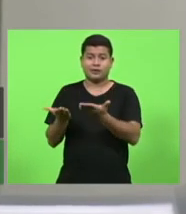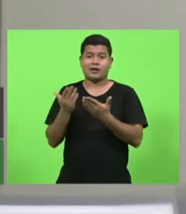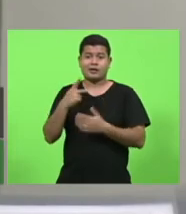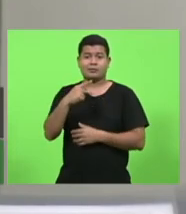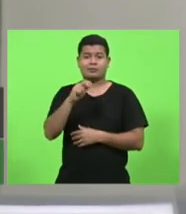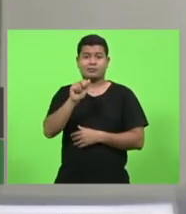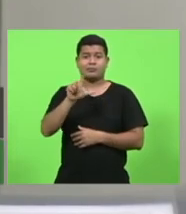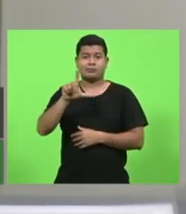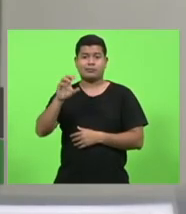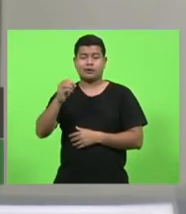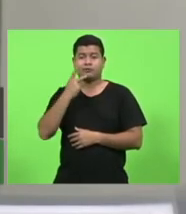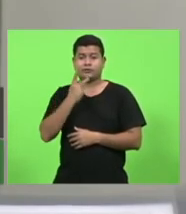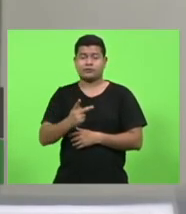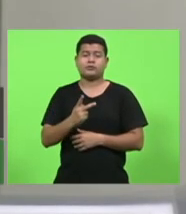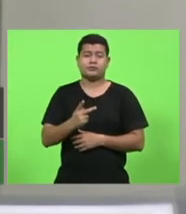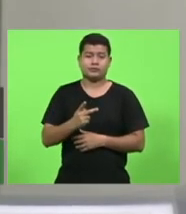Ferronato,